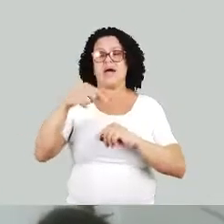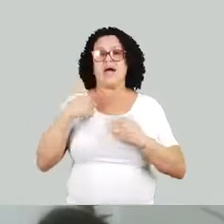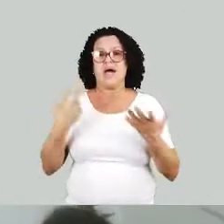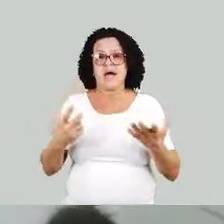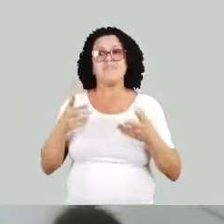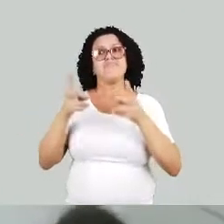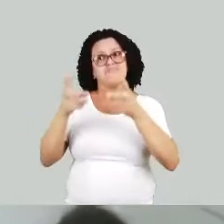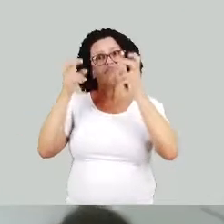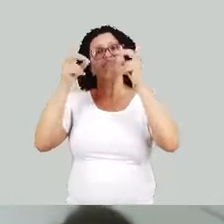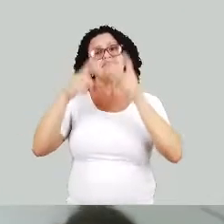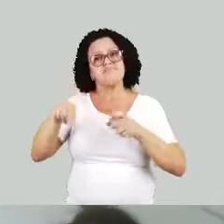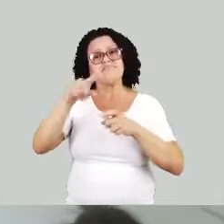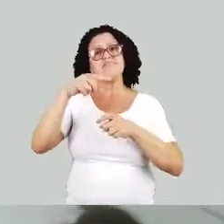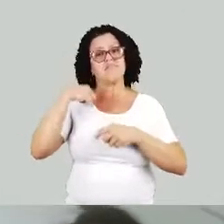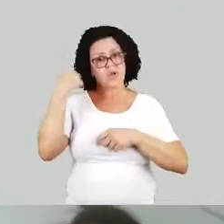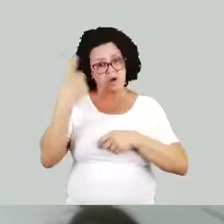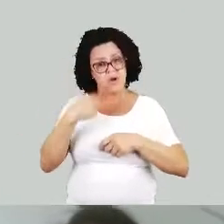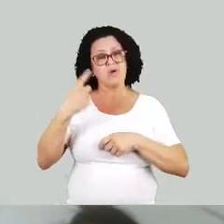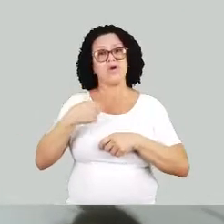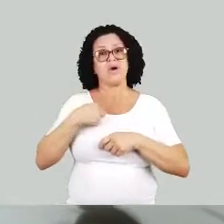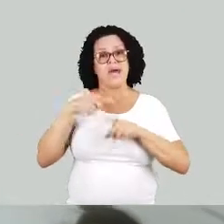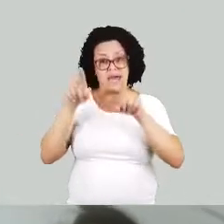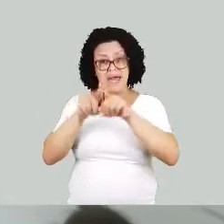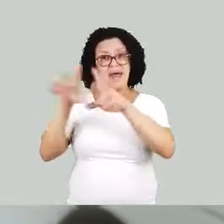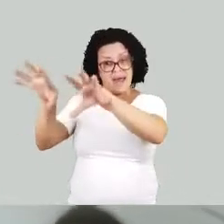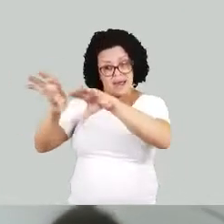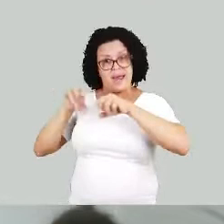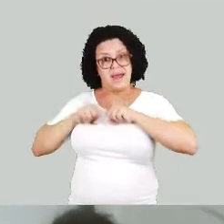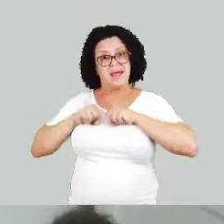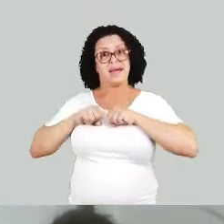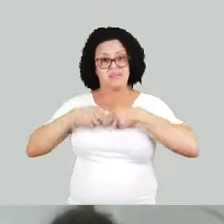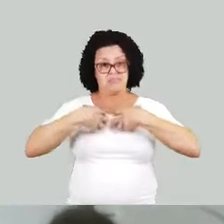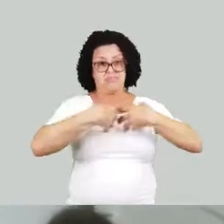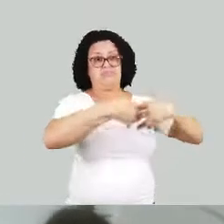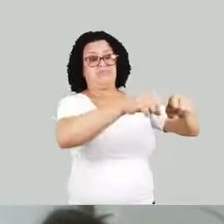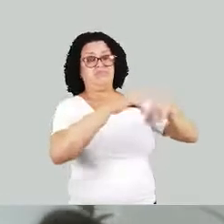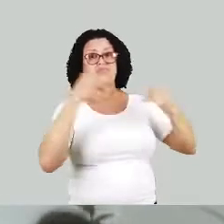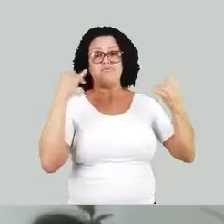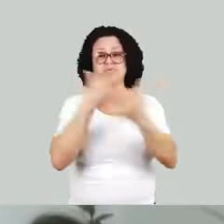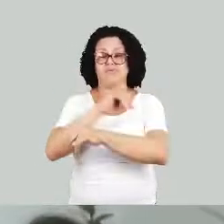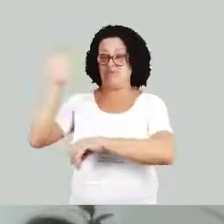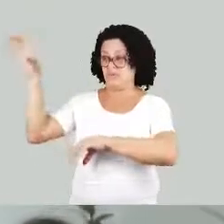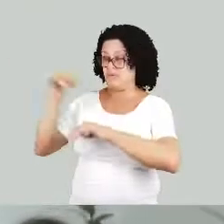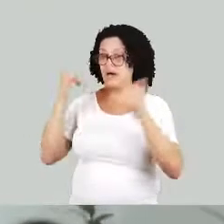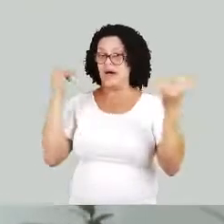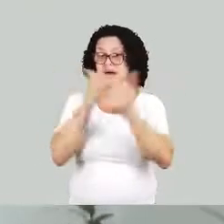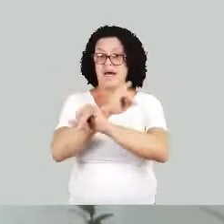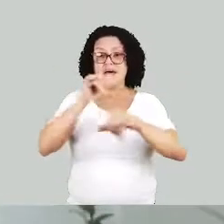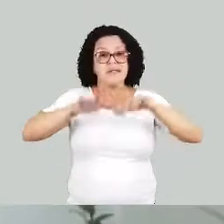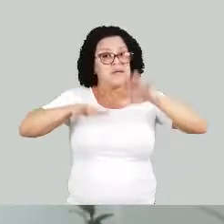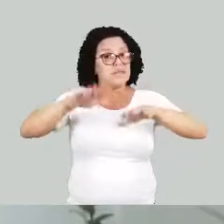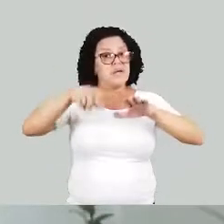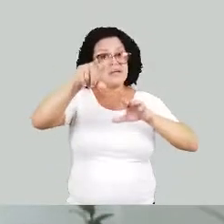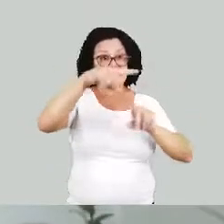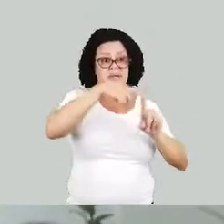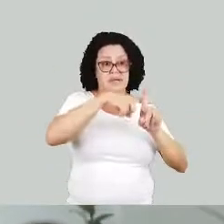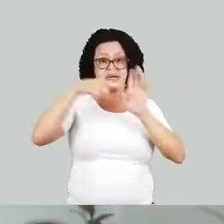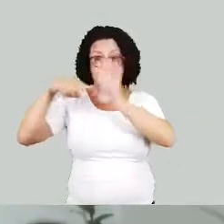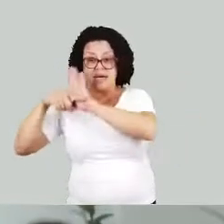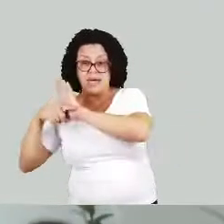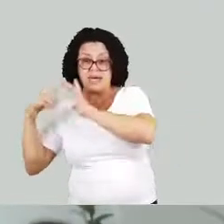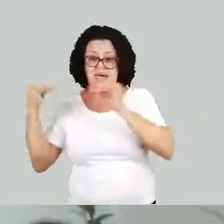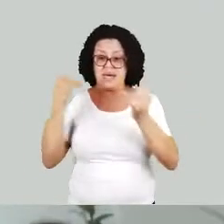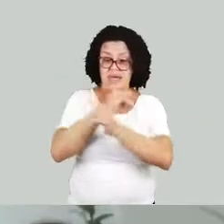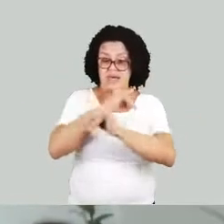explicamos exatamente isso, que nós somos emissores e receptores de ondas eletromagnéticas. Então, à medida que a gente